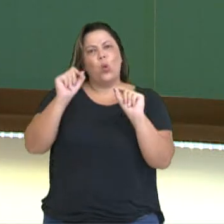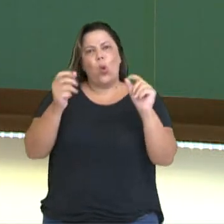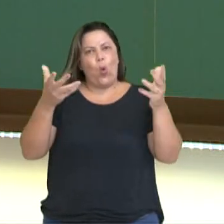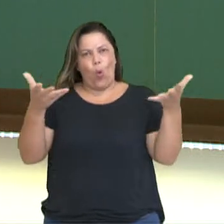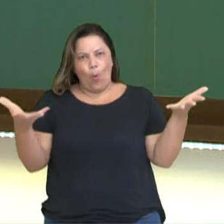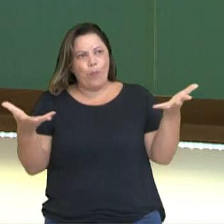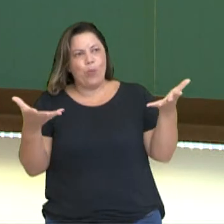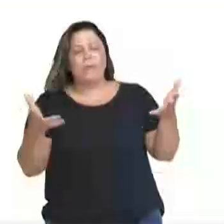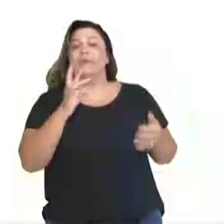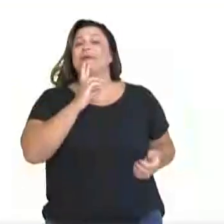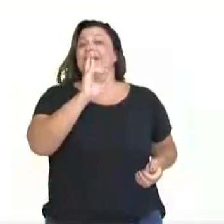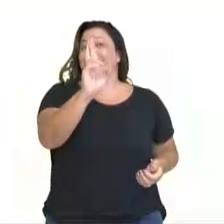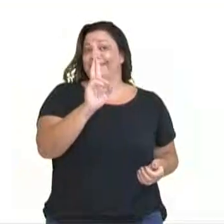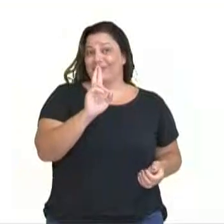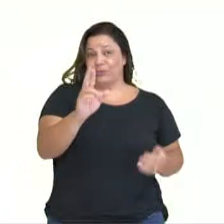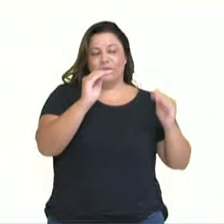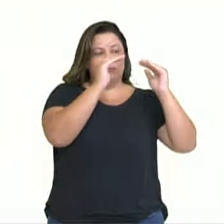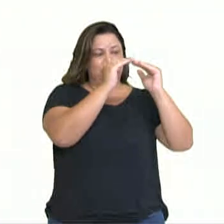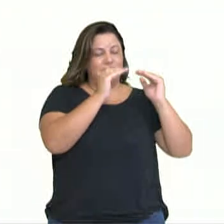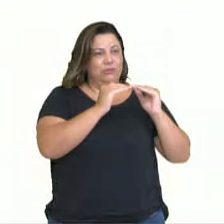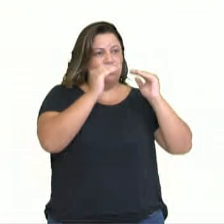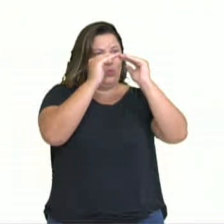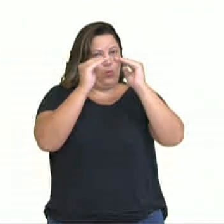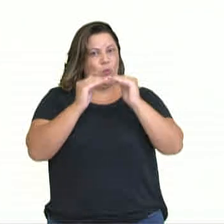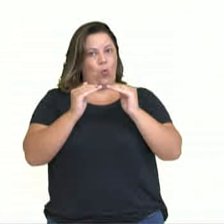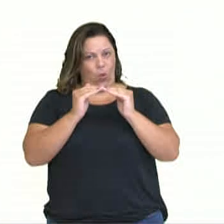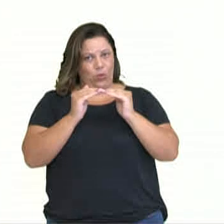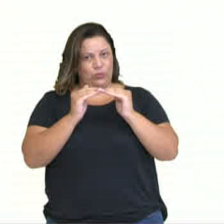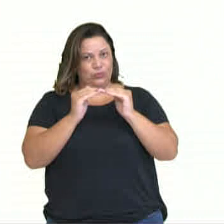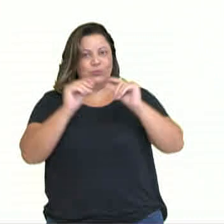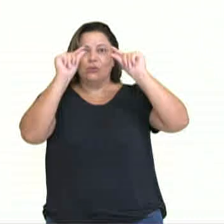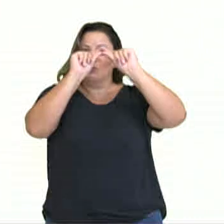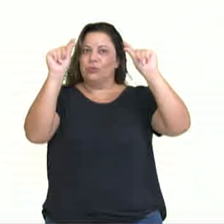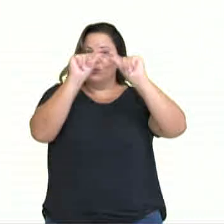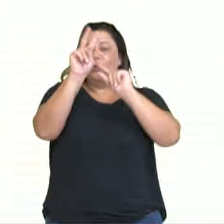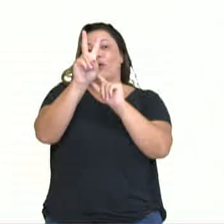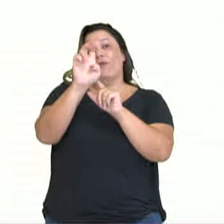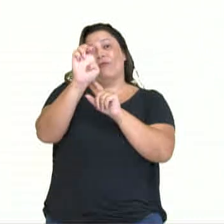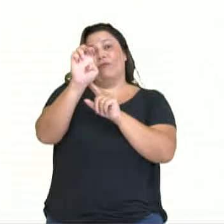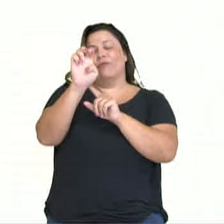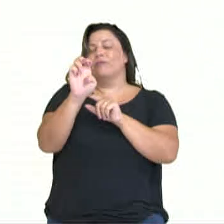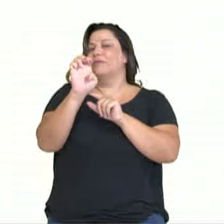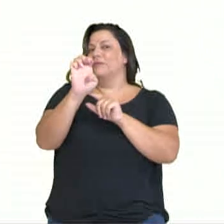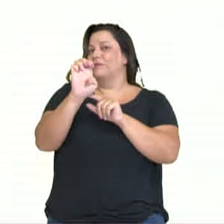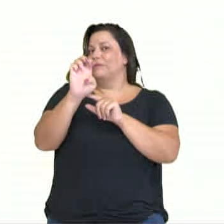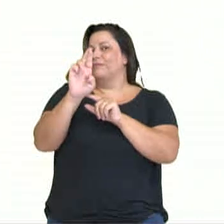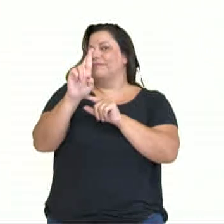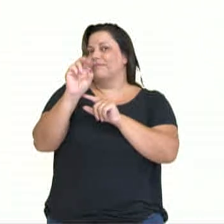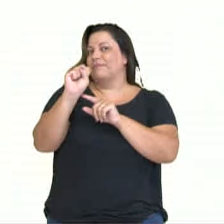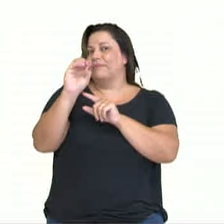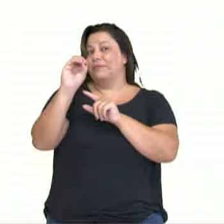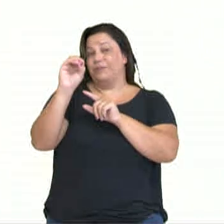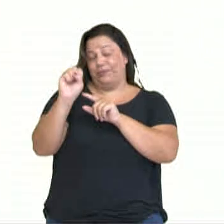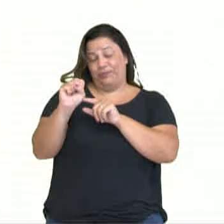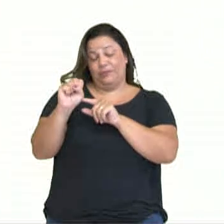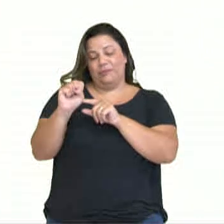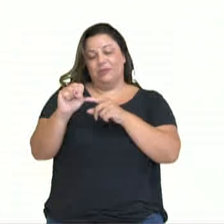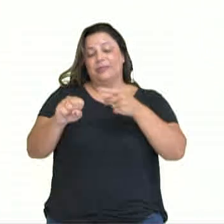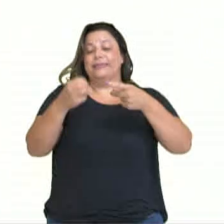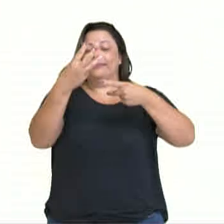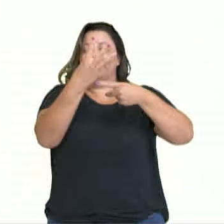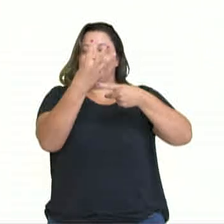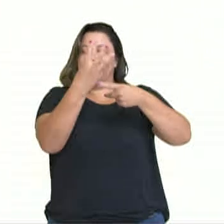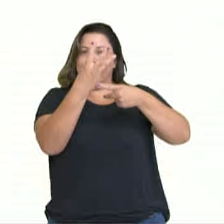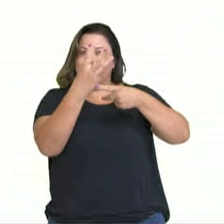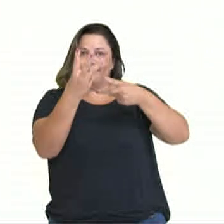Resposta. De acordo com os últimos tercetos, né, que são os versos, né, as estrofes, digamos, de 3 versos, é